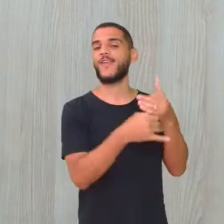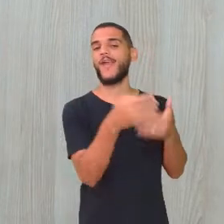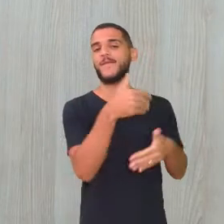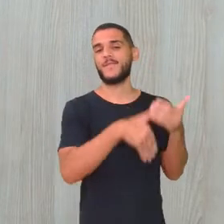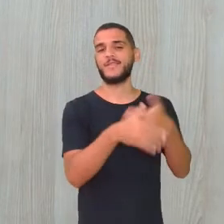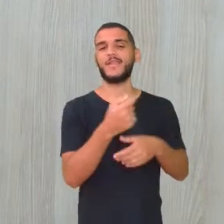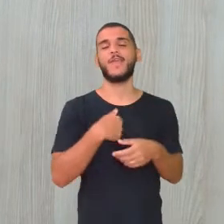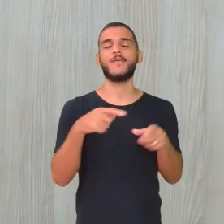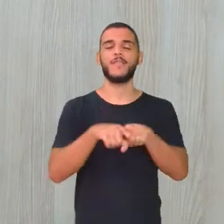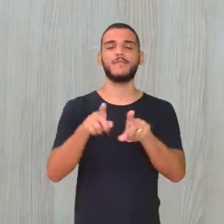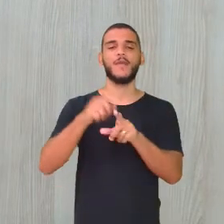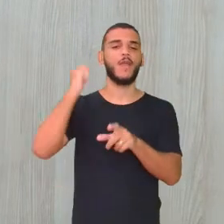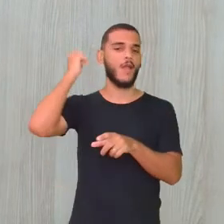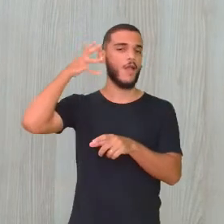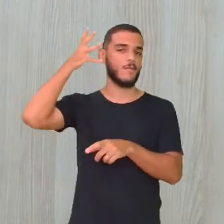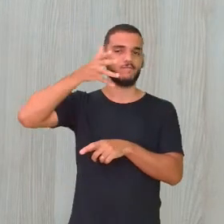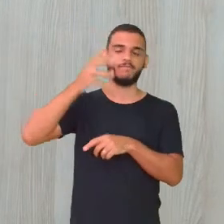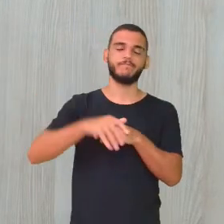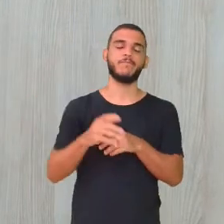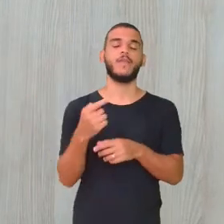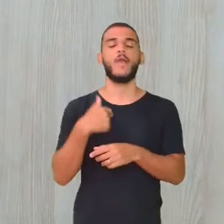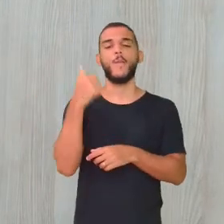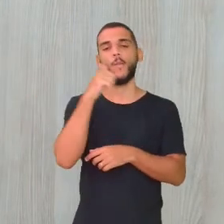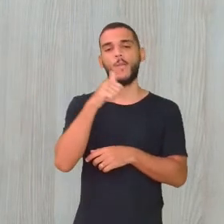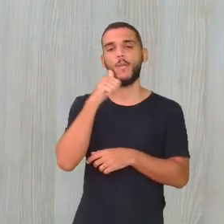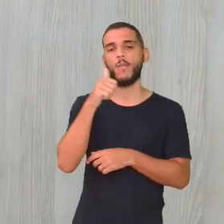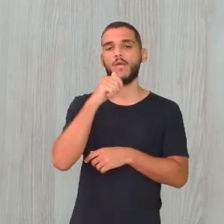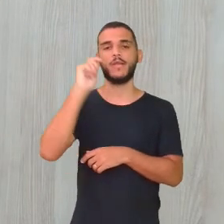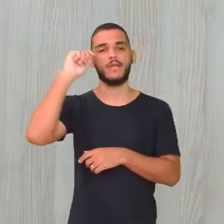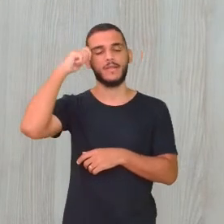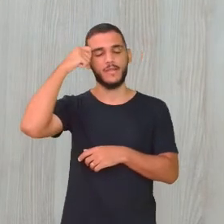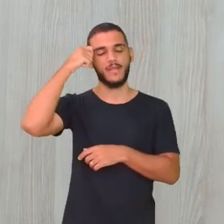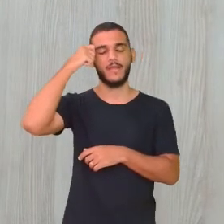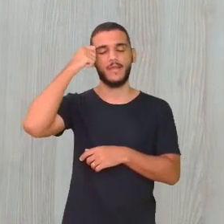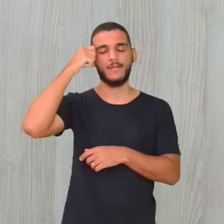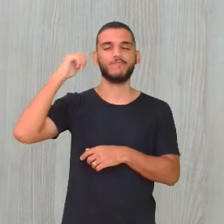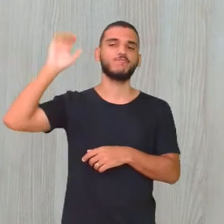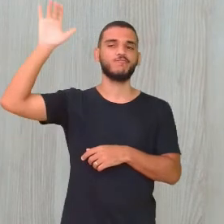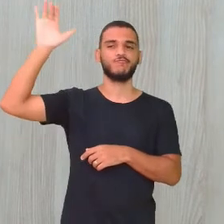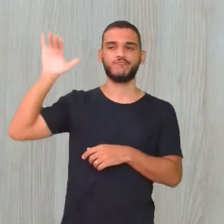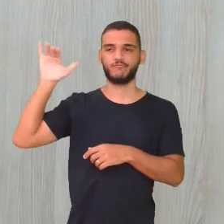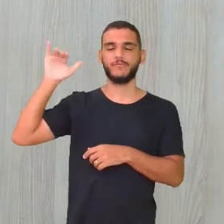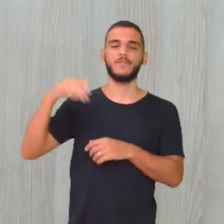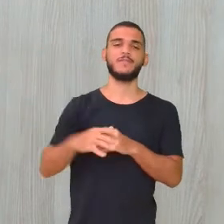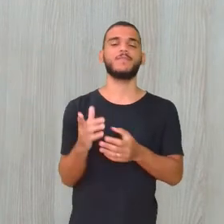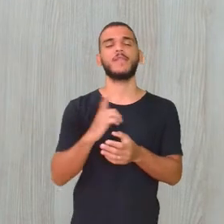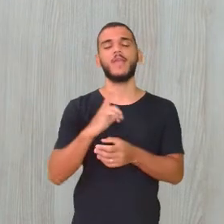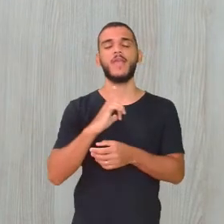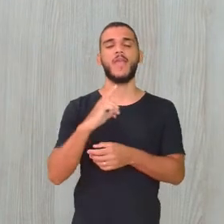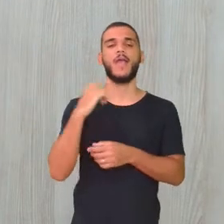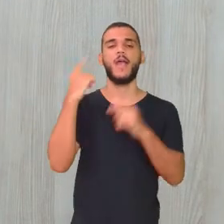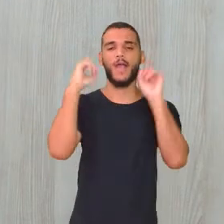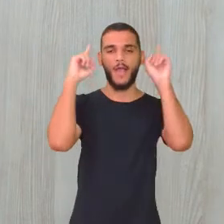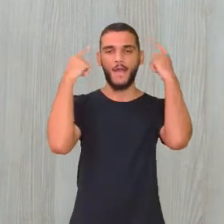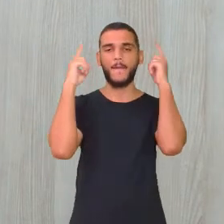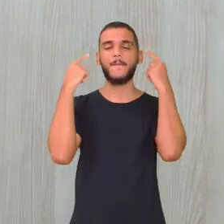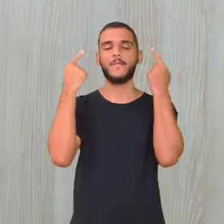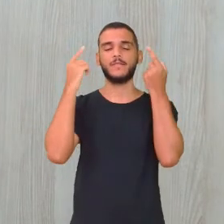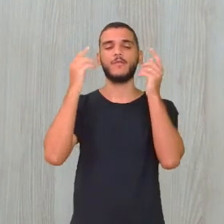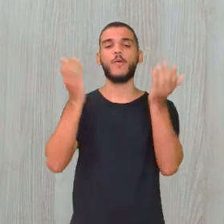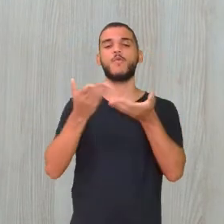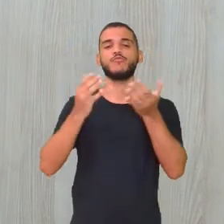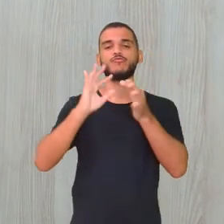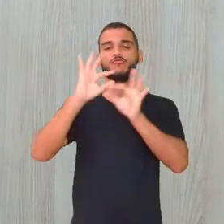me autodescrever. Eu sou uma mulher negra de estatura mediana, cabelos pretos que hoje estão